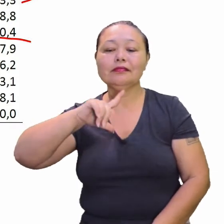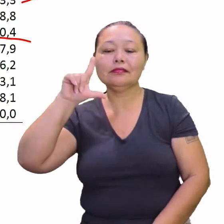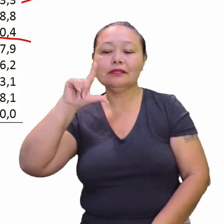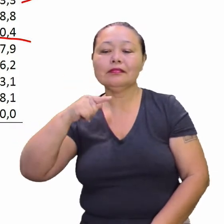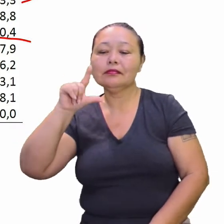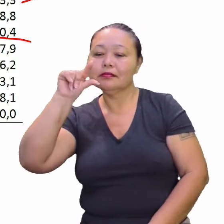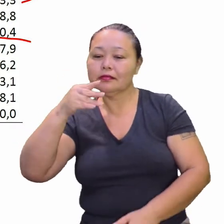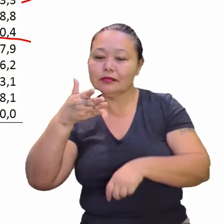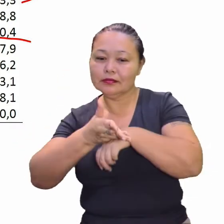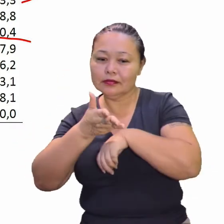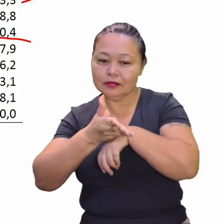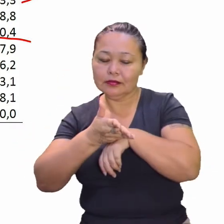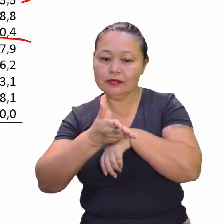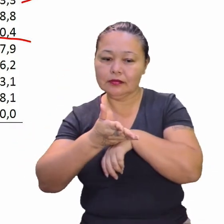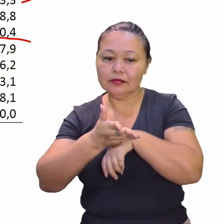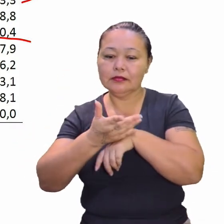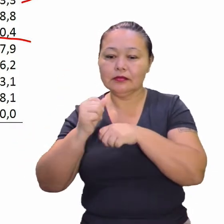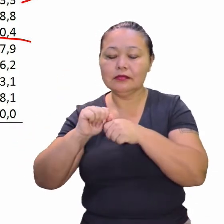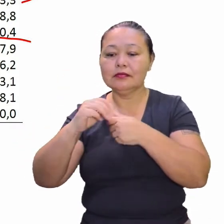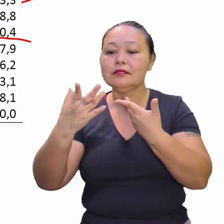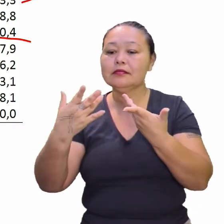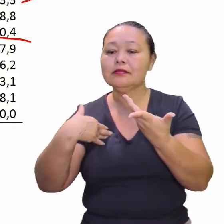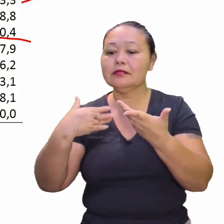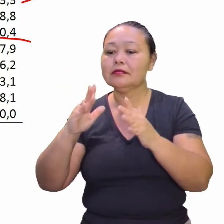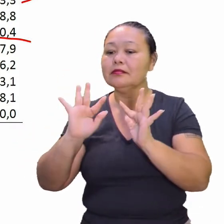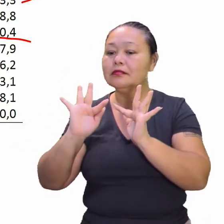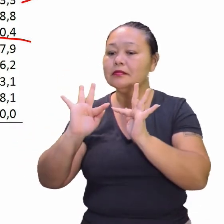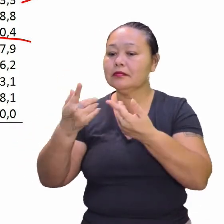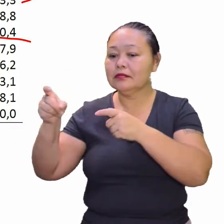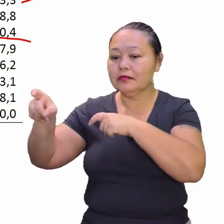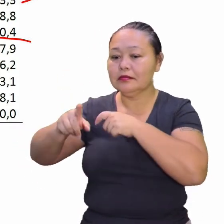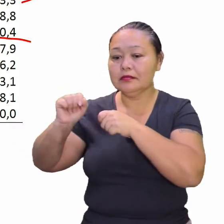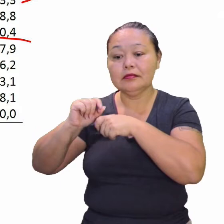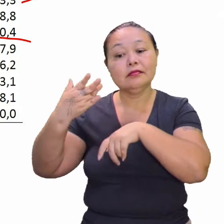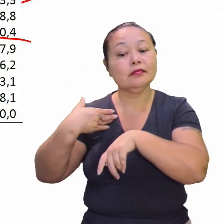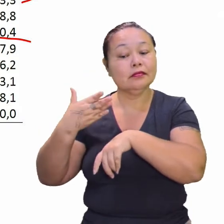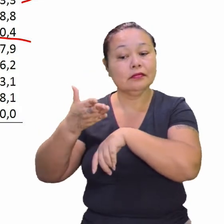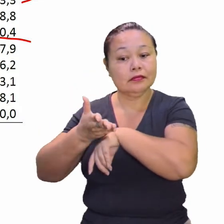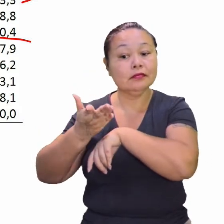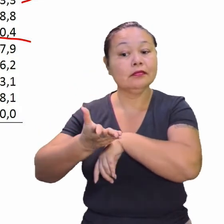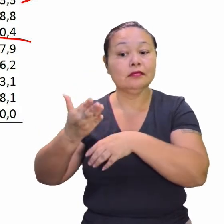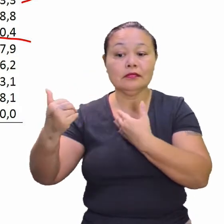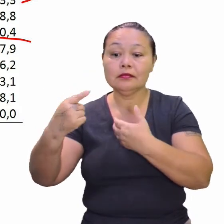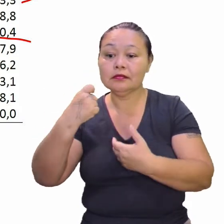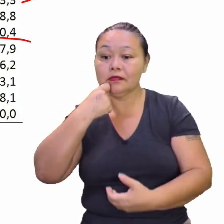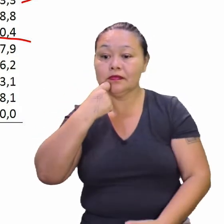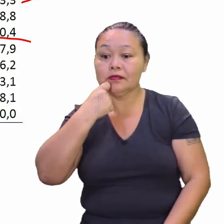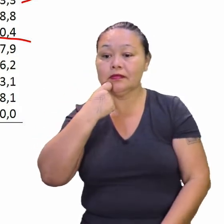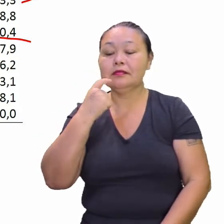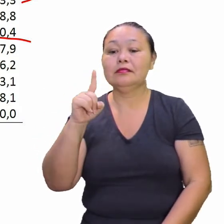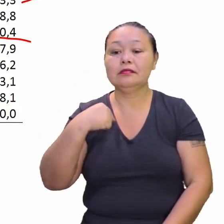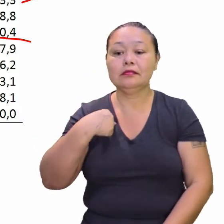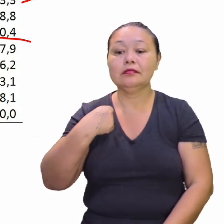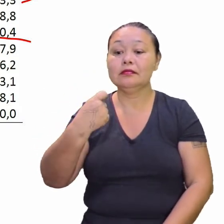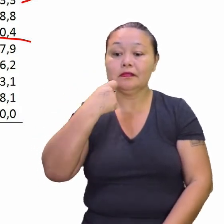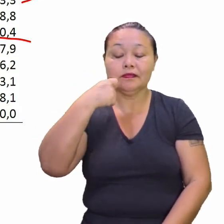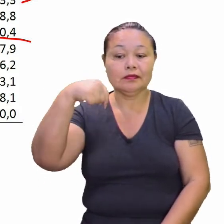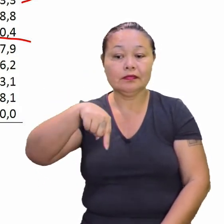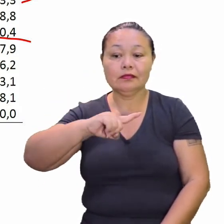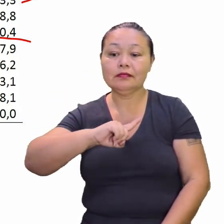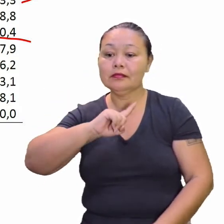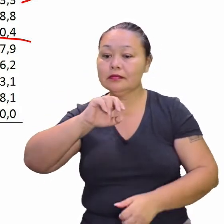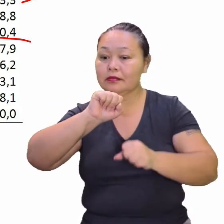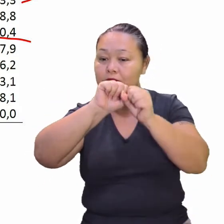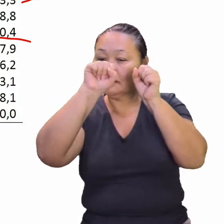baixa participação da agricultura familiar na produção do peixe, porque a piscicultura